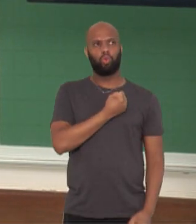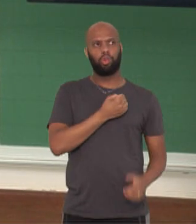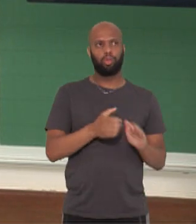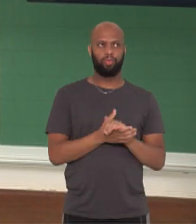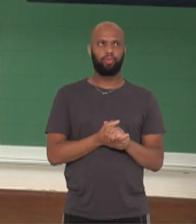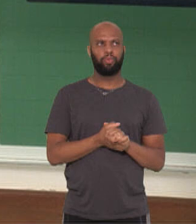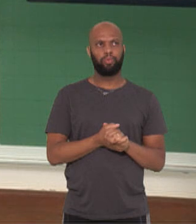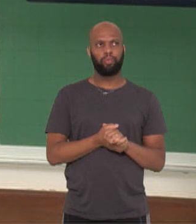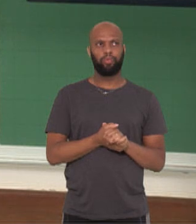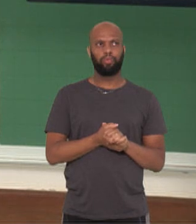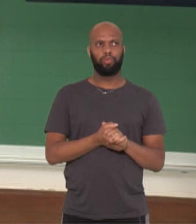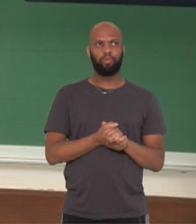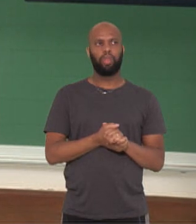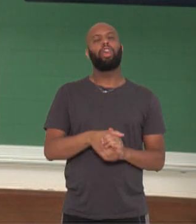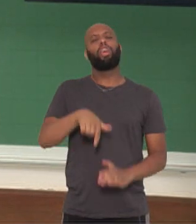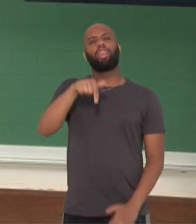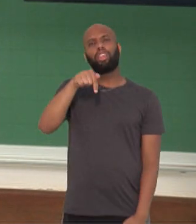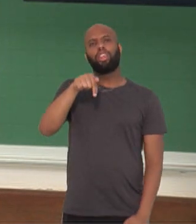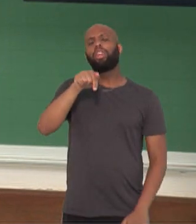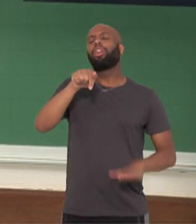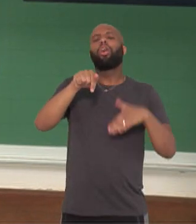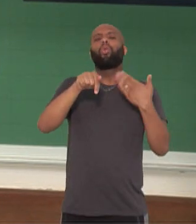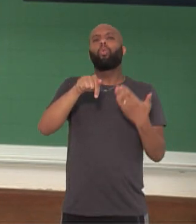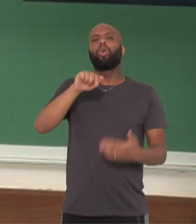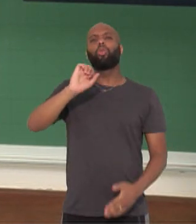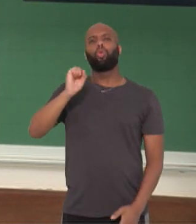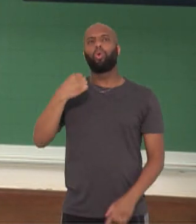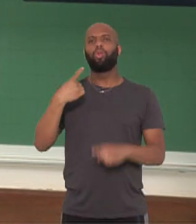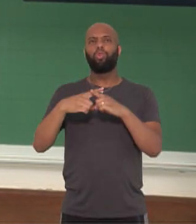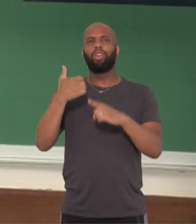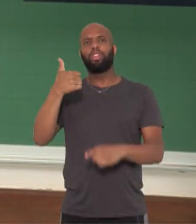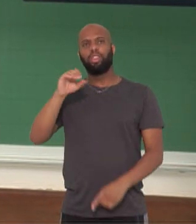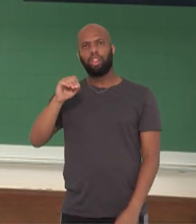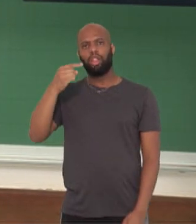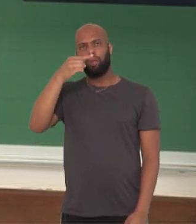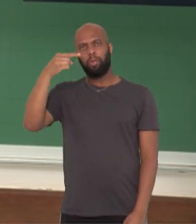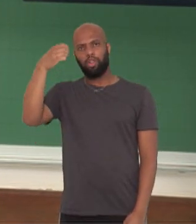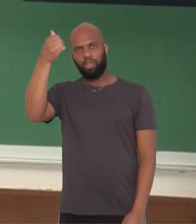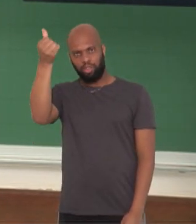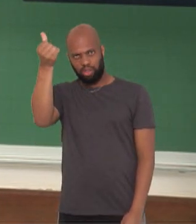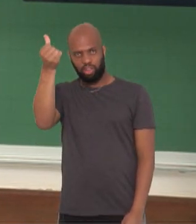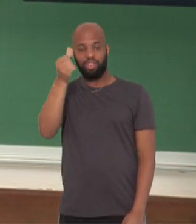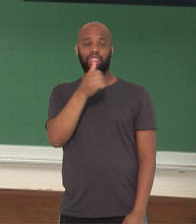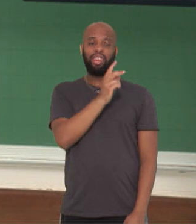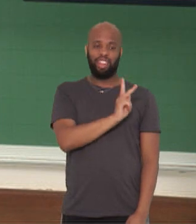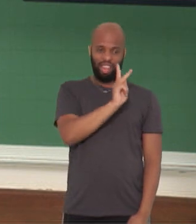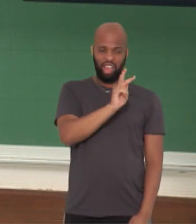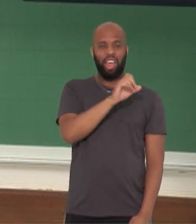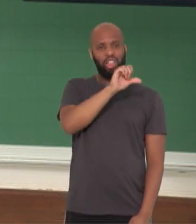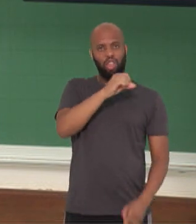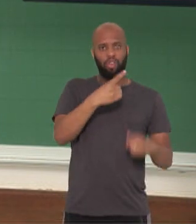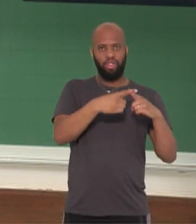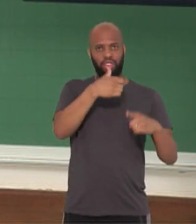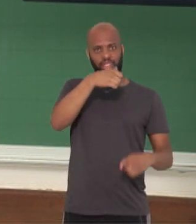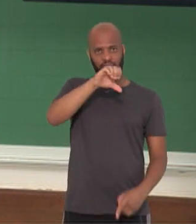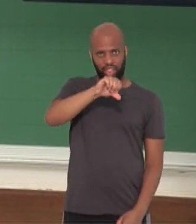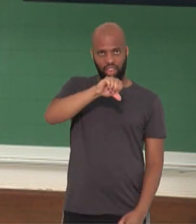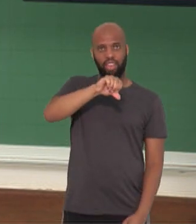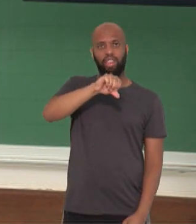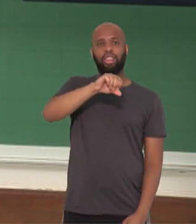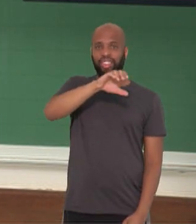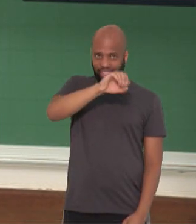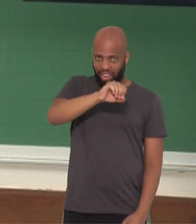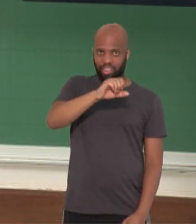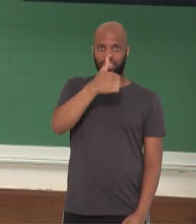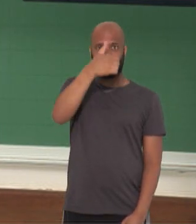Q, 8 vezes 10 elevado a menos 6. Ó, Q troca por 8 vezes 10 elevado a menos 6. Distância, 0,2.